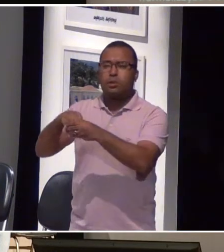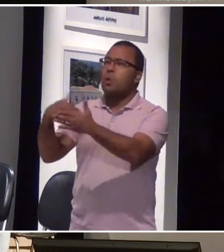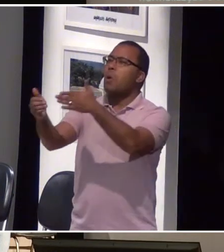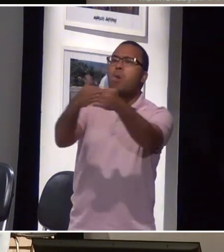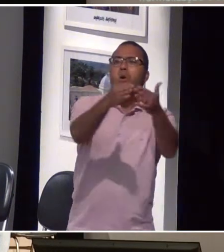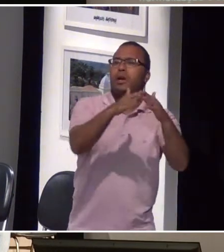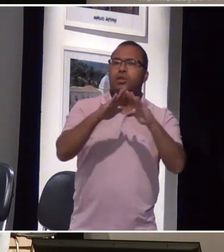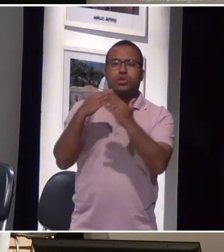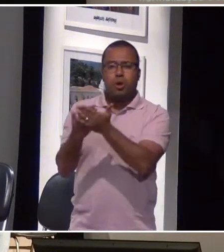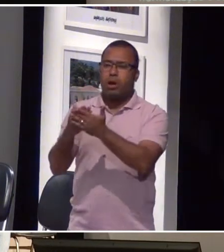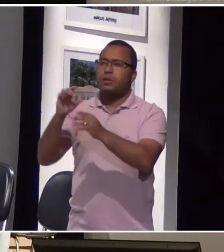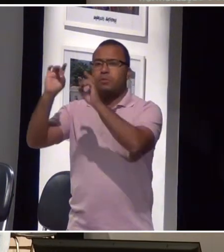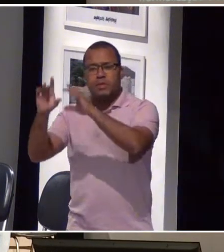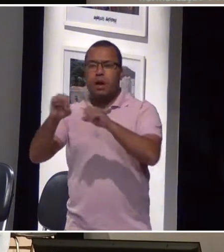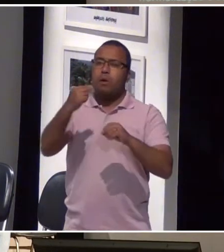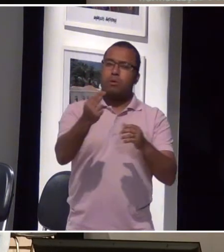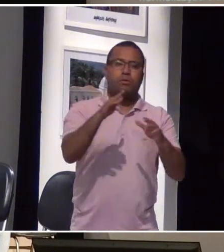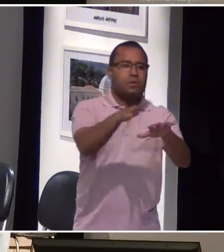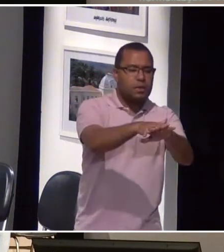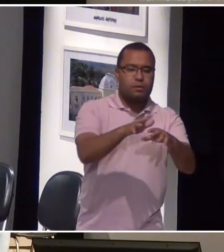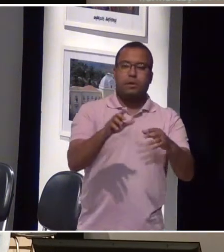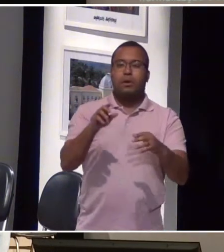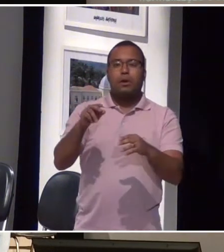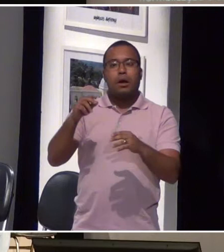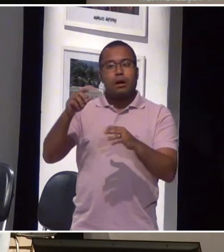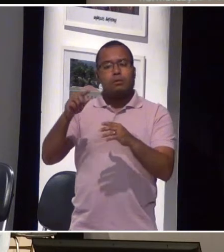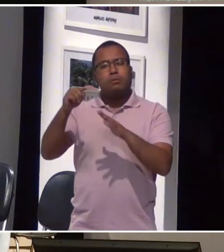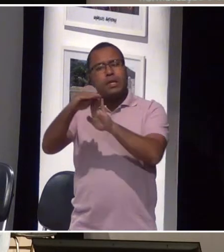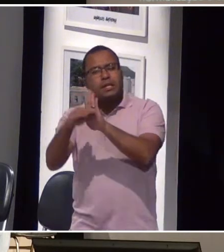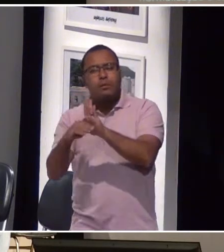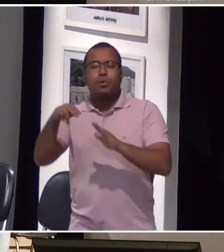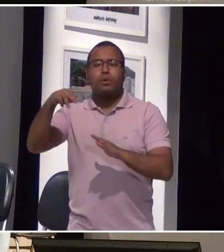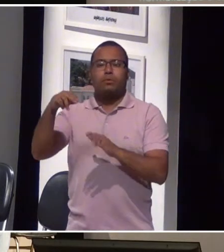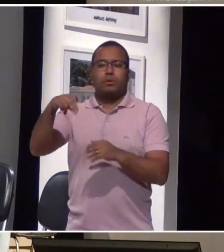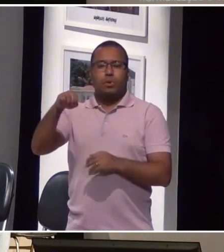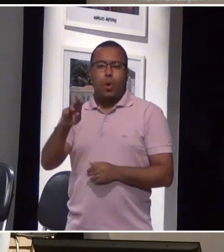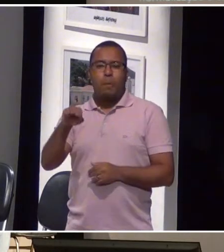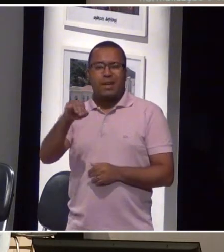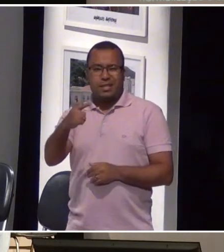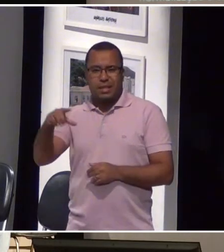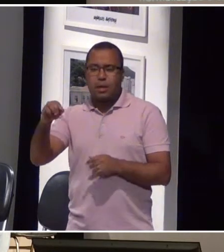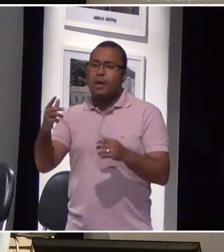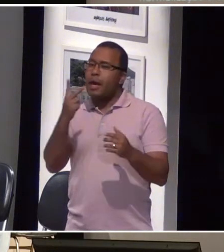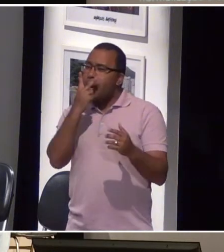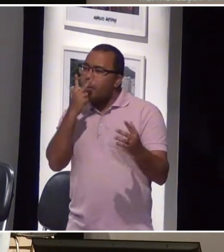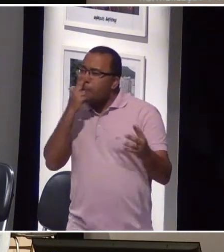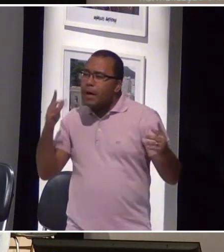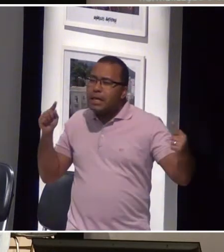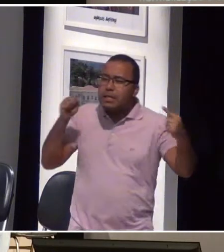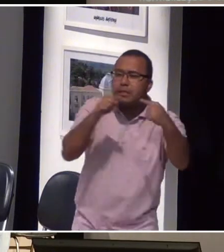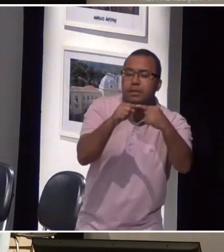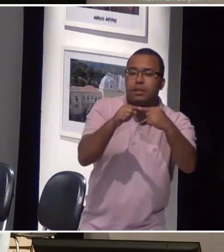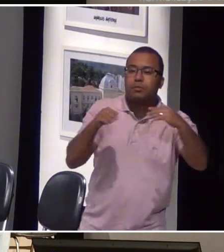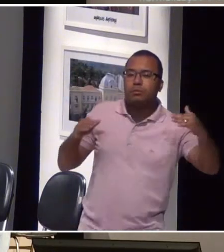estão em qualquer escola. A lógica da normalização tem a ver com aproximar os sujeitos o máximo possível